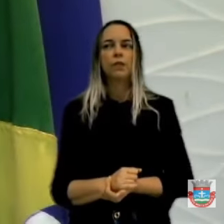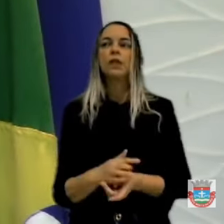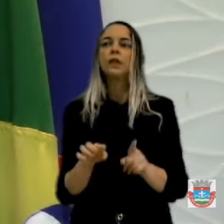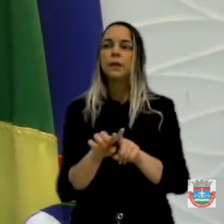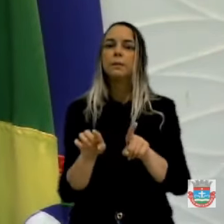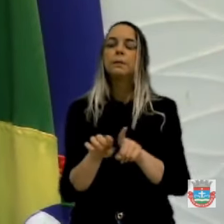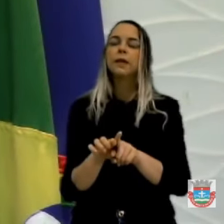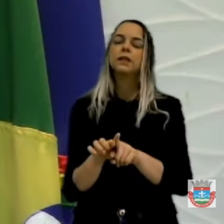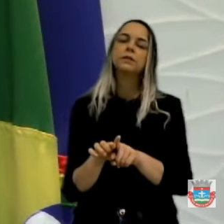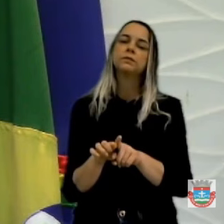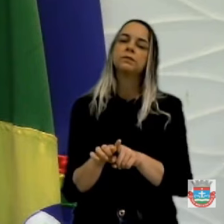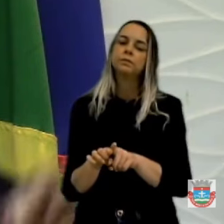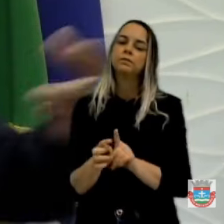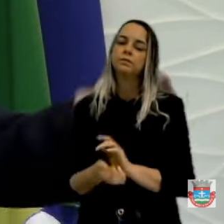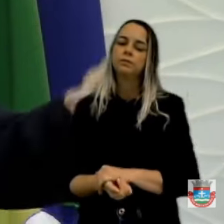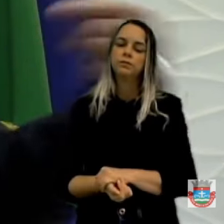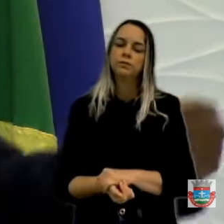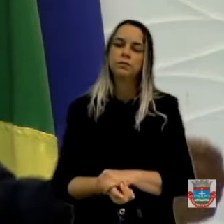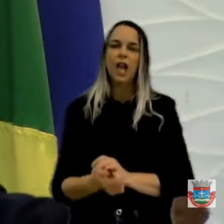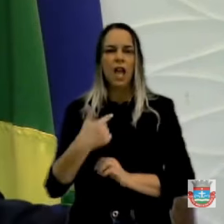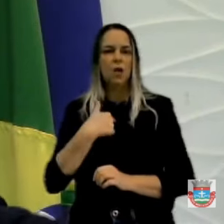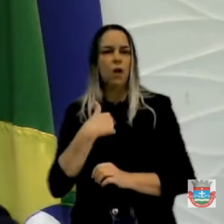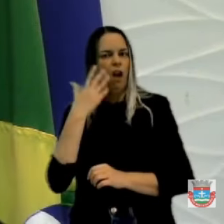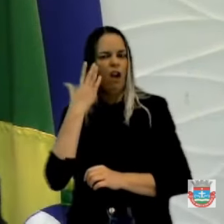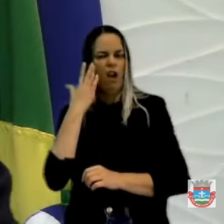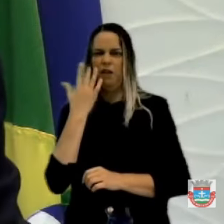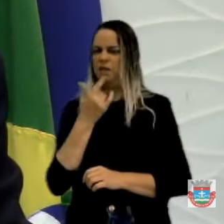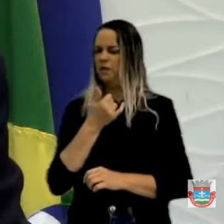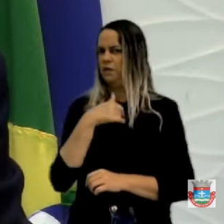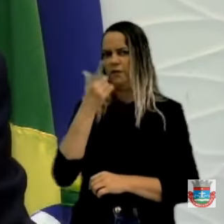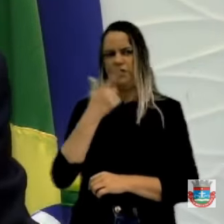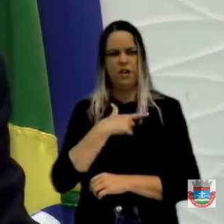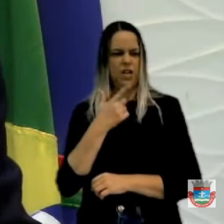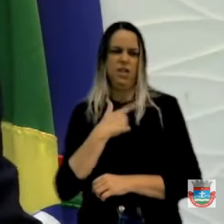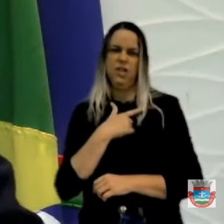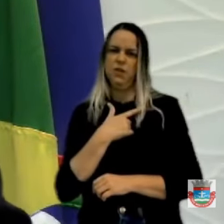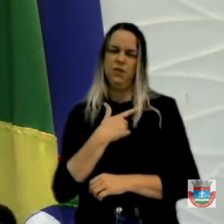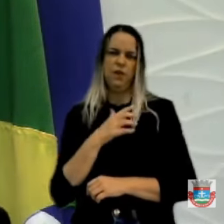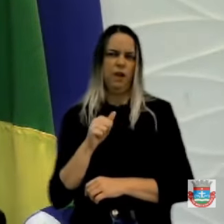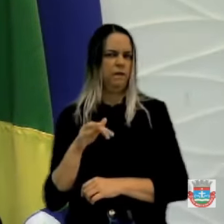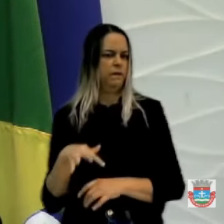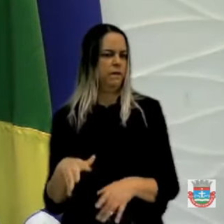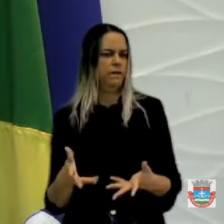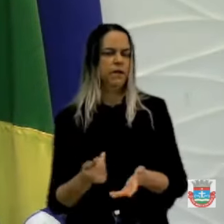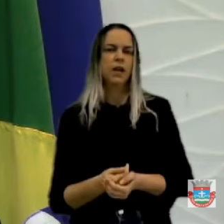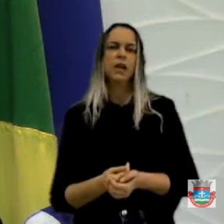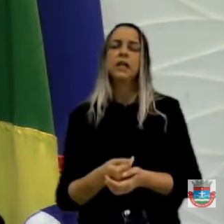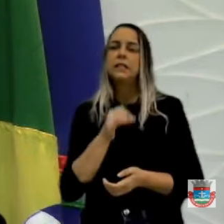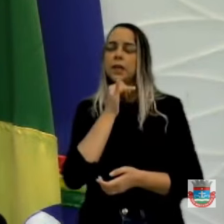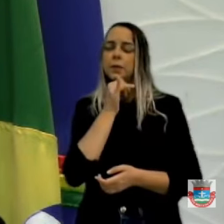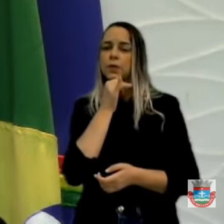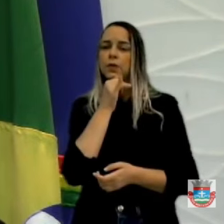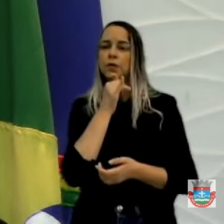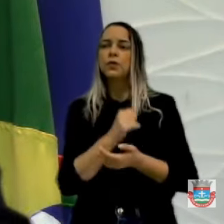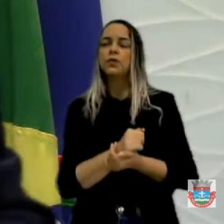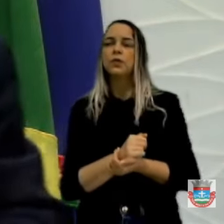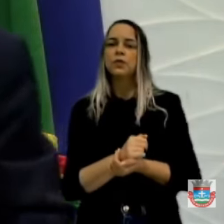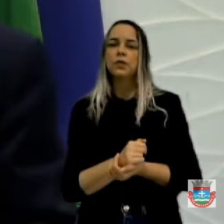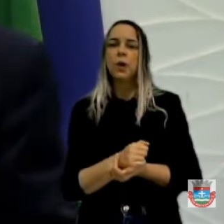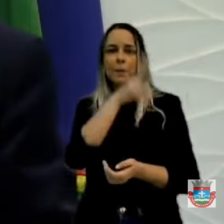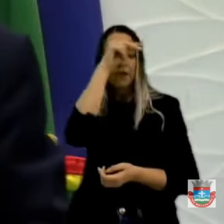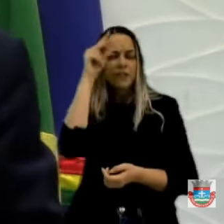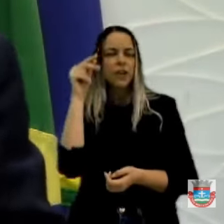mais. Eu achei ridículo. Foi a planilha que fizeram da chamada, botar o prefeito